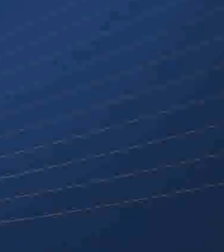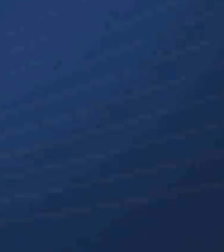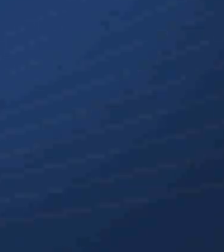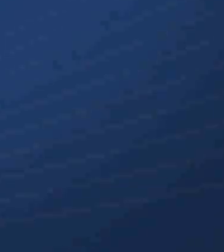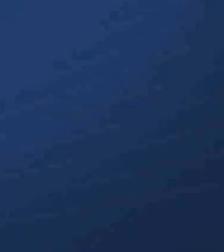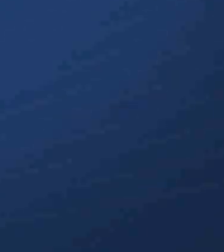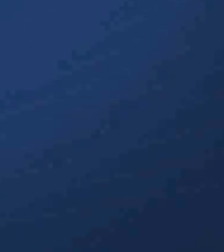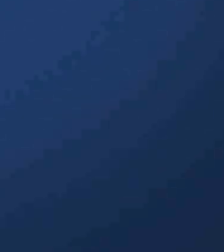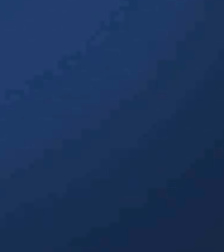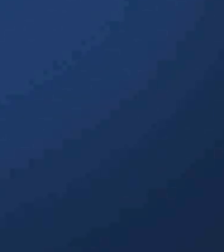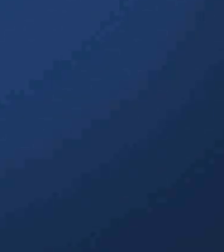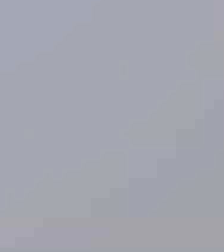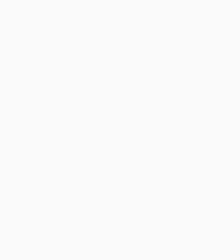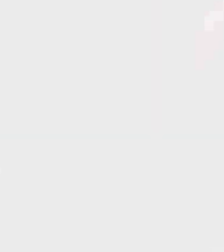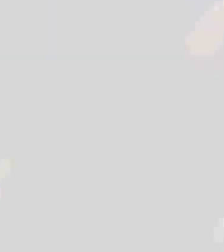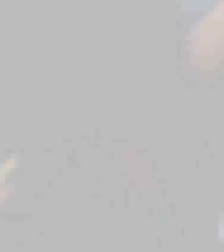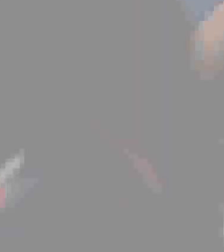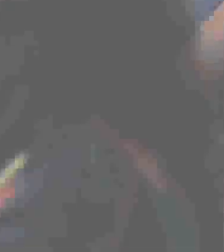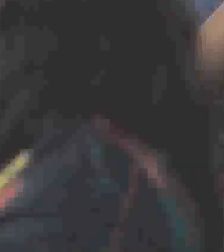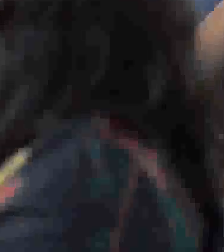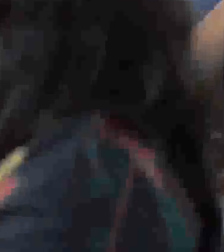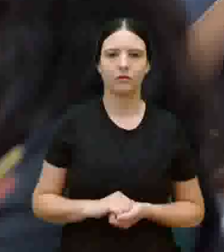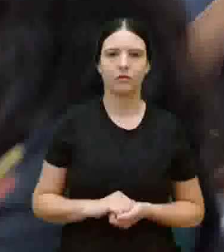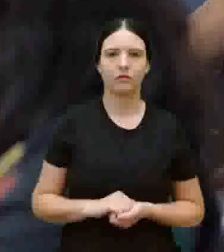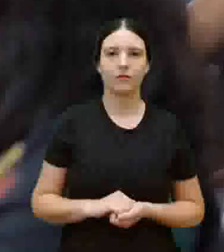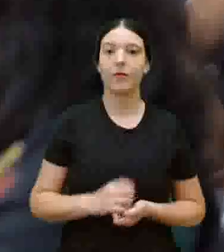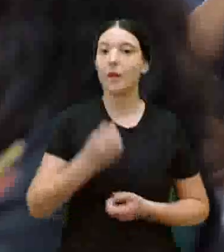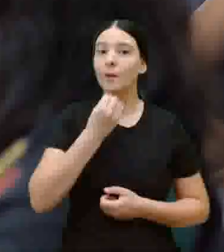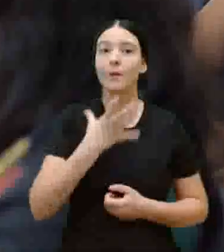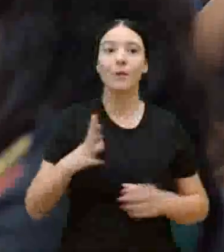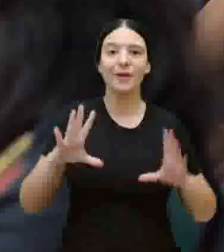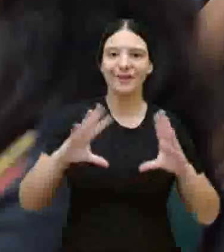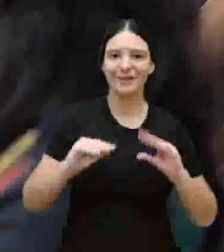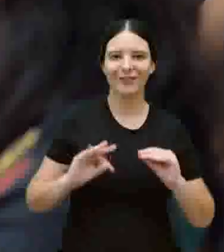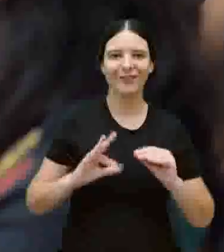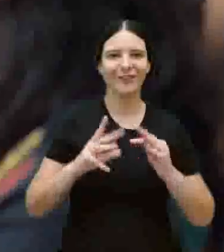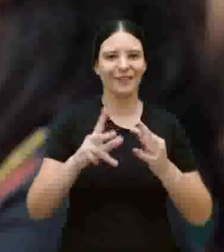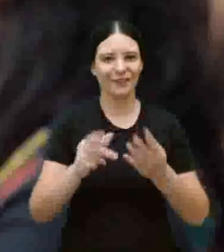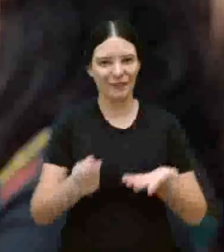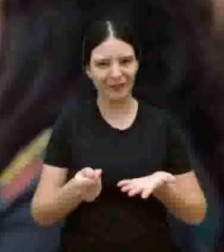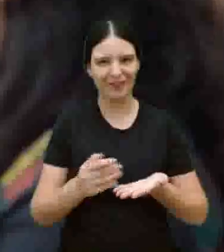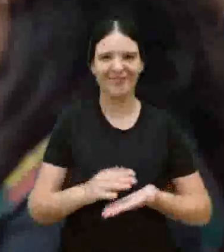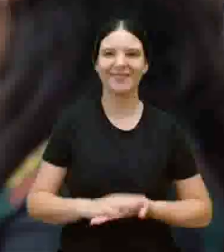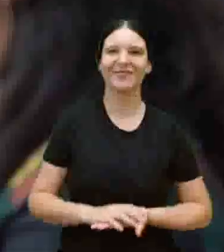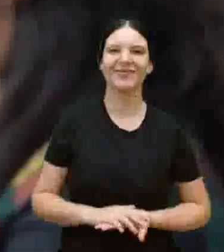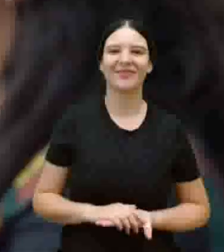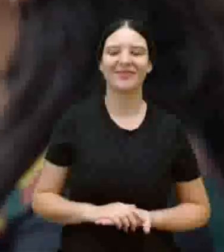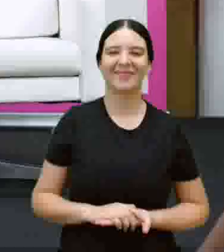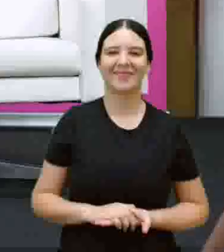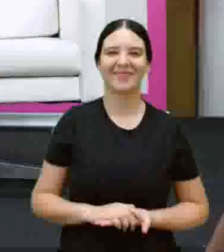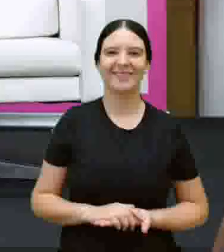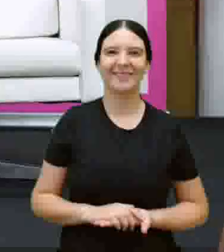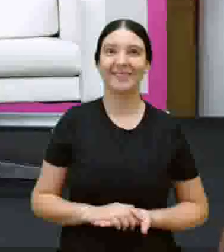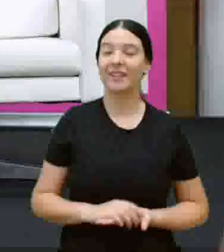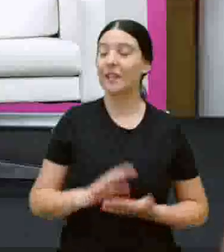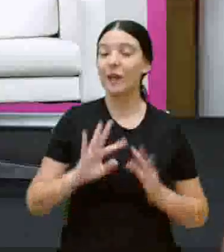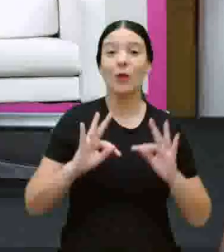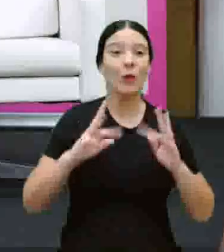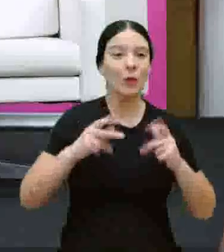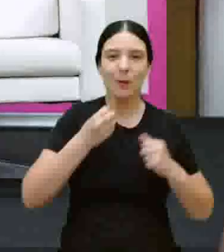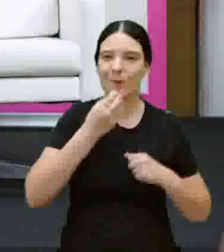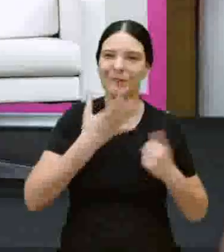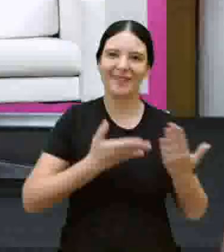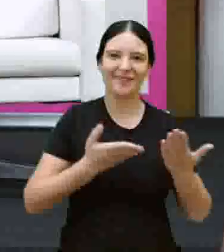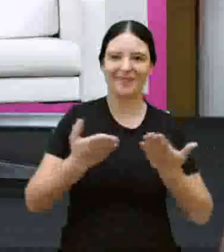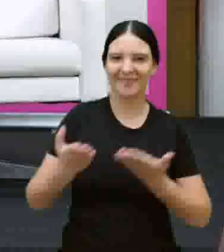branco. Boa noite a todos. O auditório está lotado. Sejam todos muito bem-vindos ao Sempre